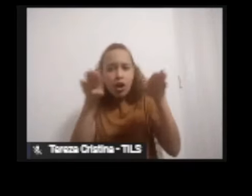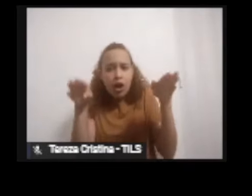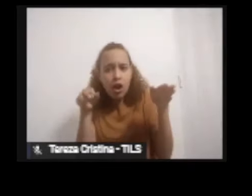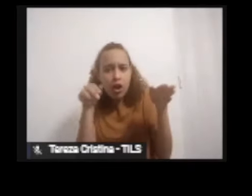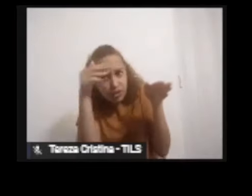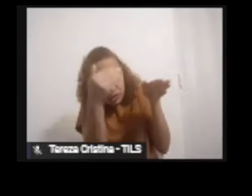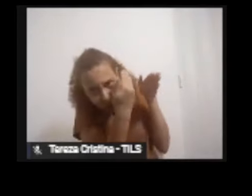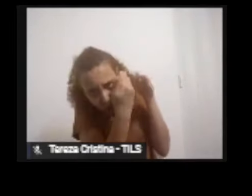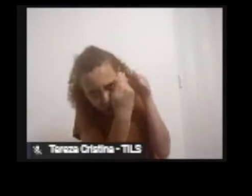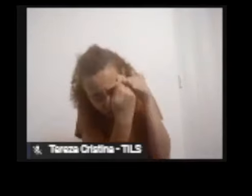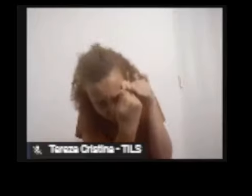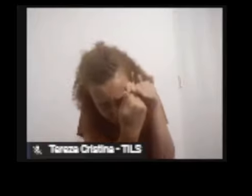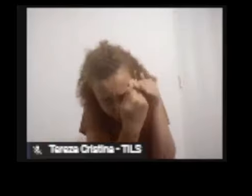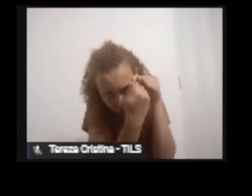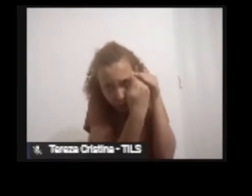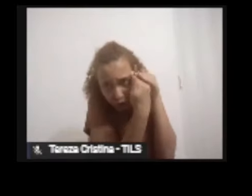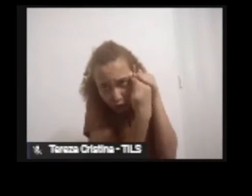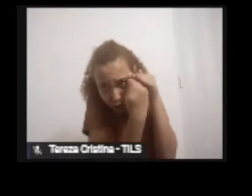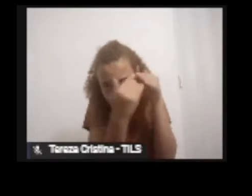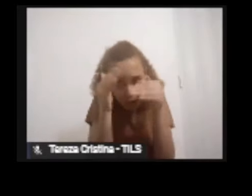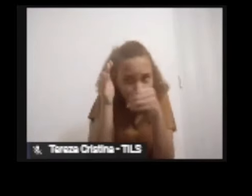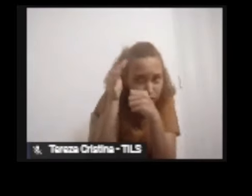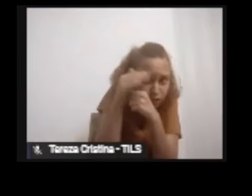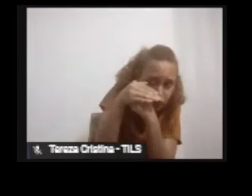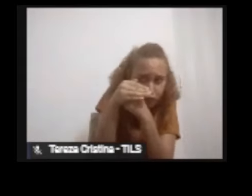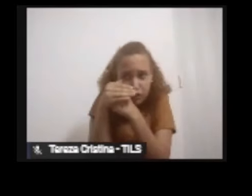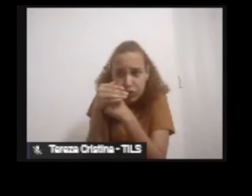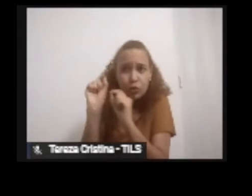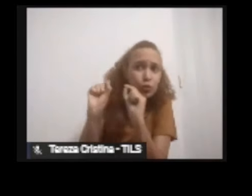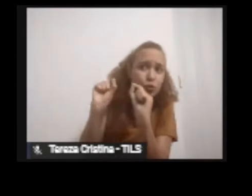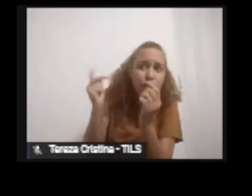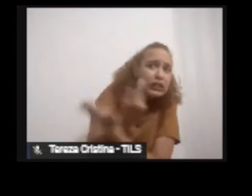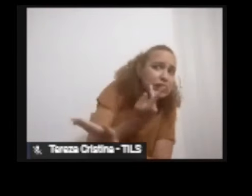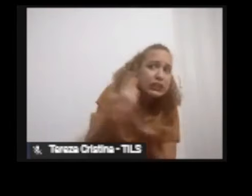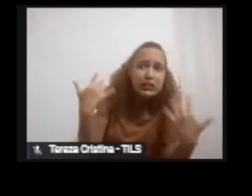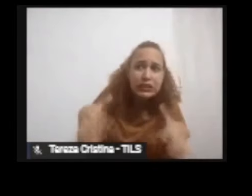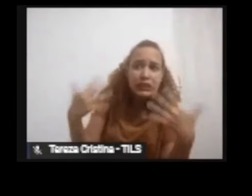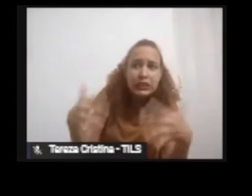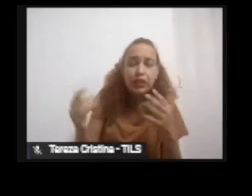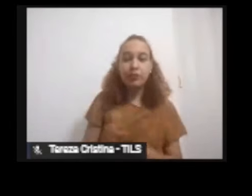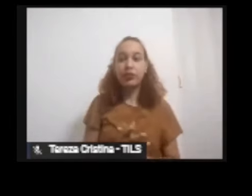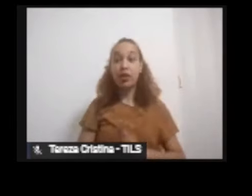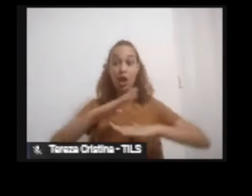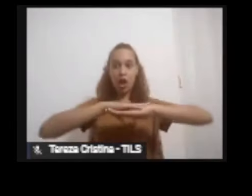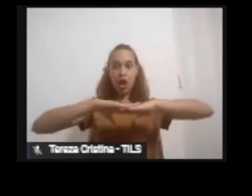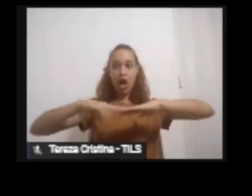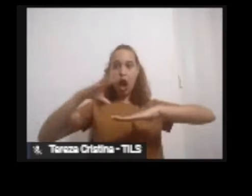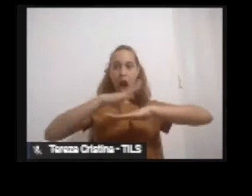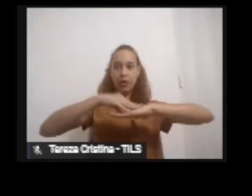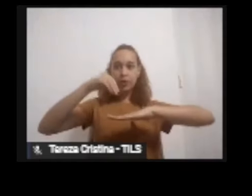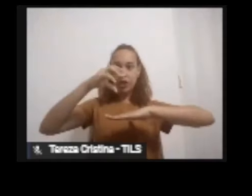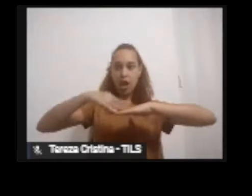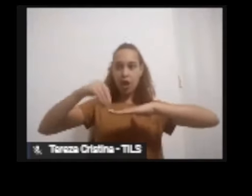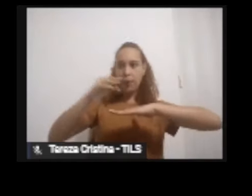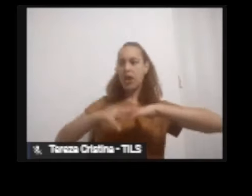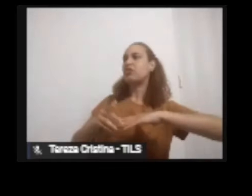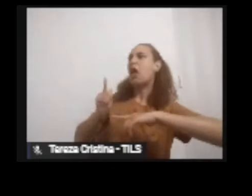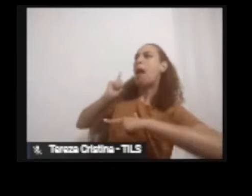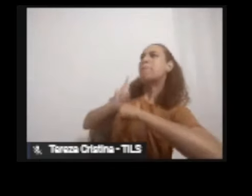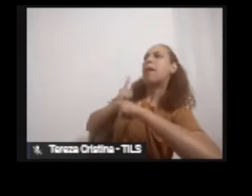se escondendo Vendo. de algo que está acontecendo. Bom, o tapete brigou com a cortina do